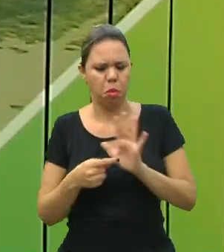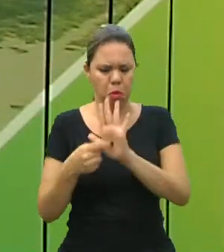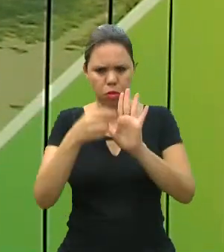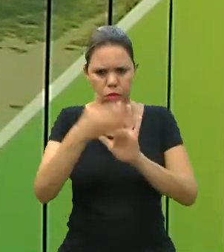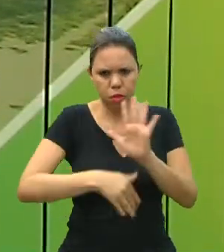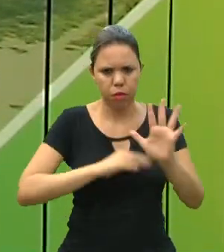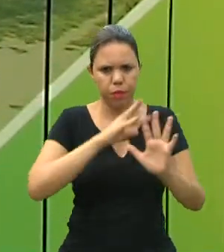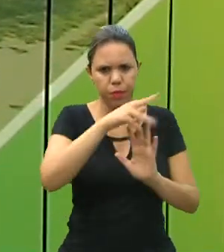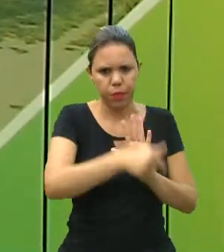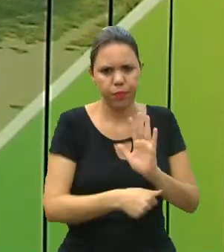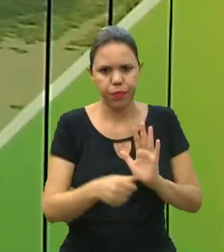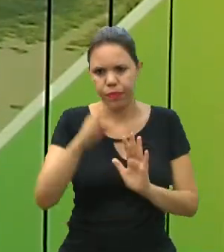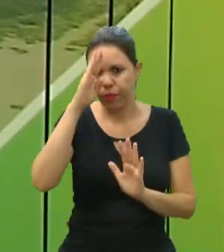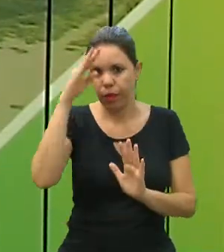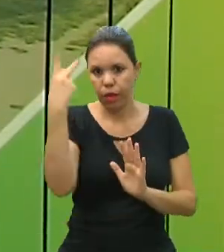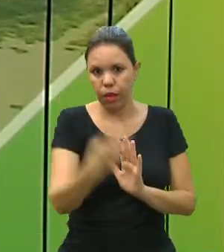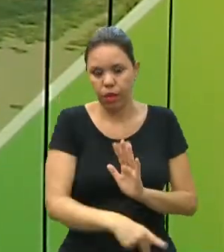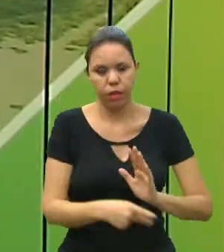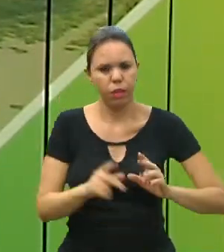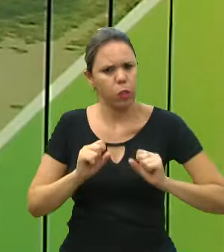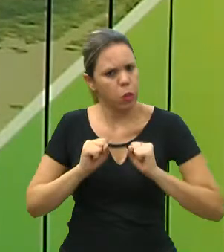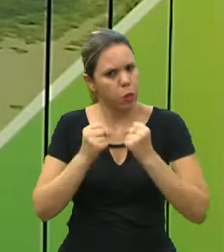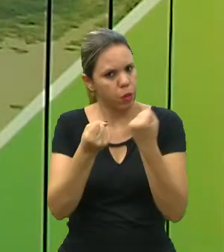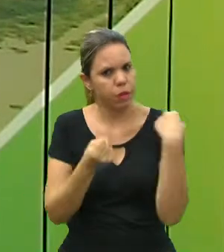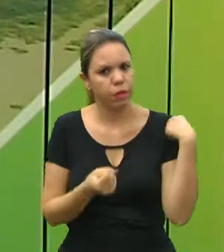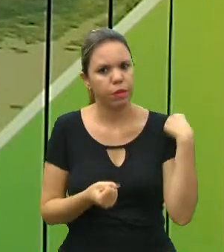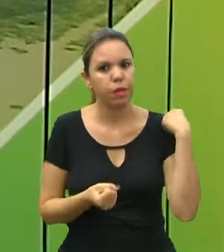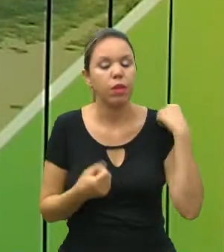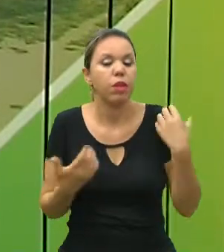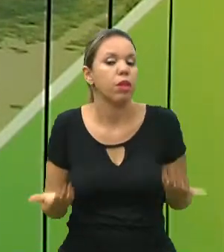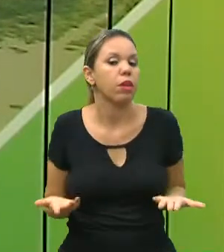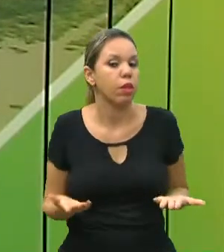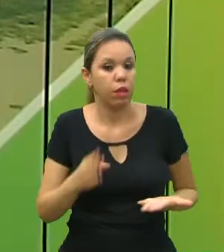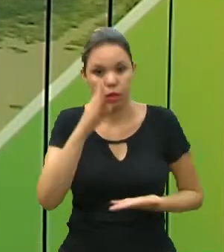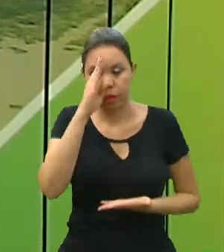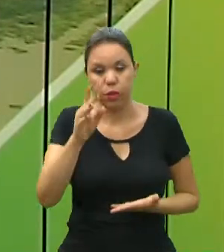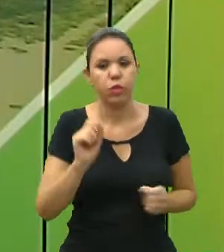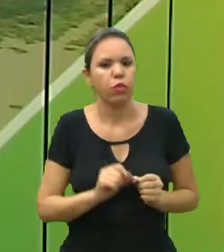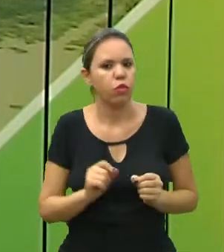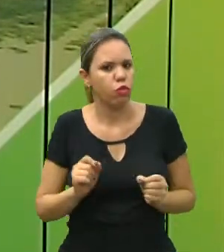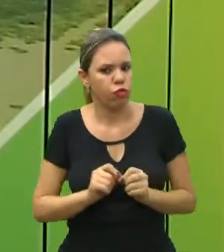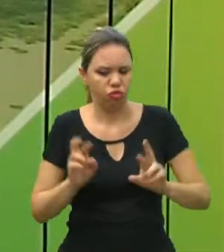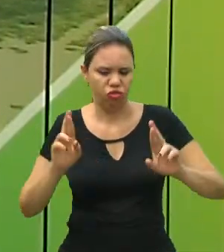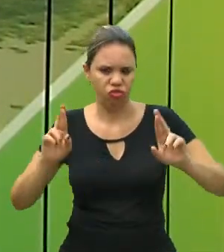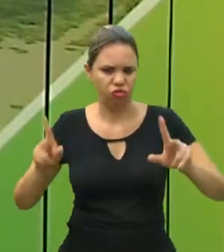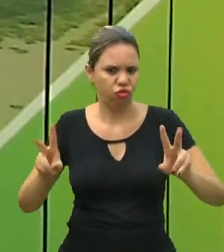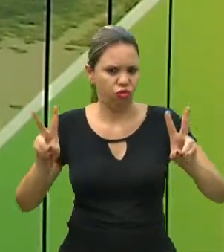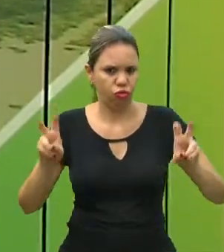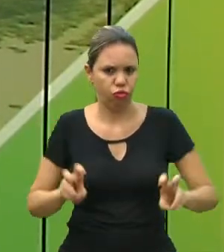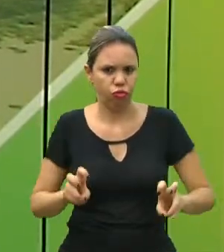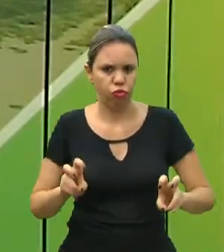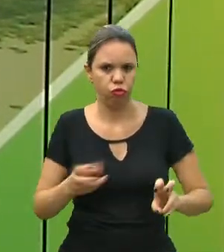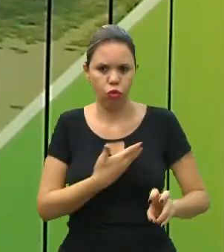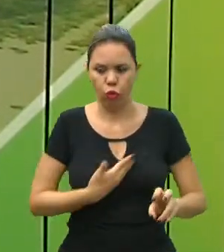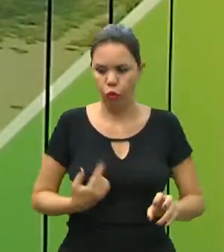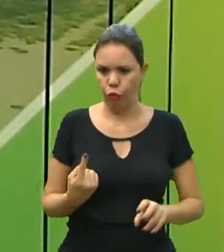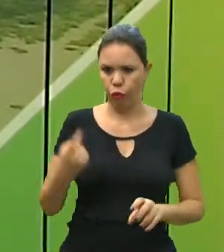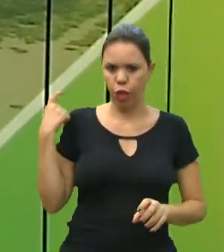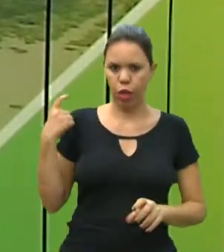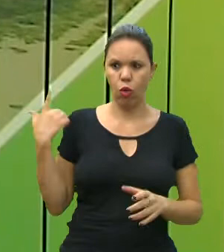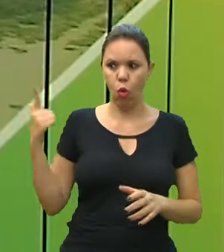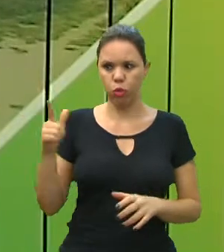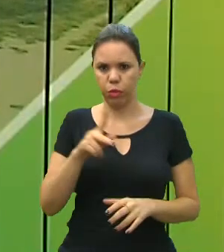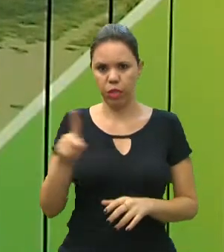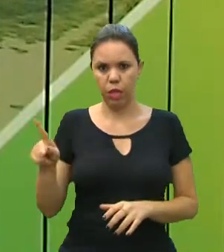o meio ambiente como uma de suas principais bandeiras, ou seja, com uma prioridade diferente em relação ao governo